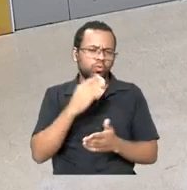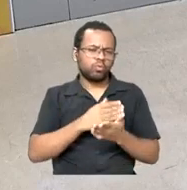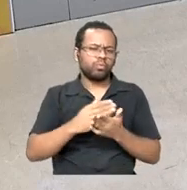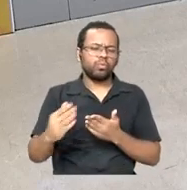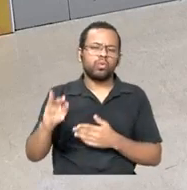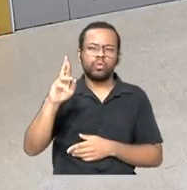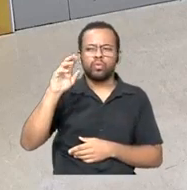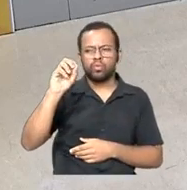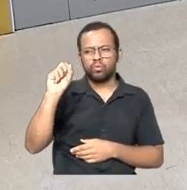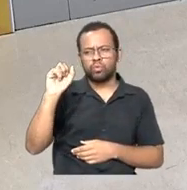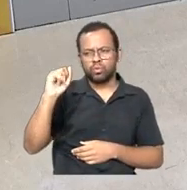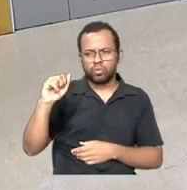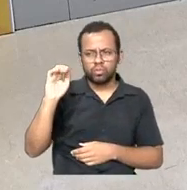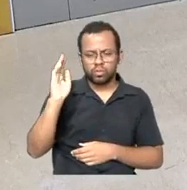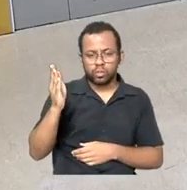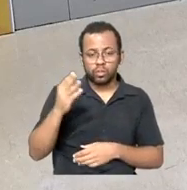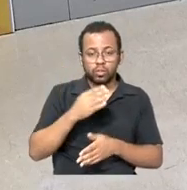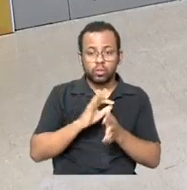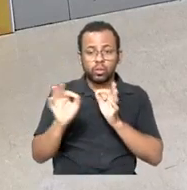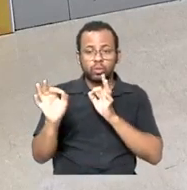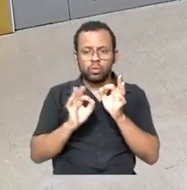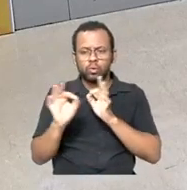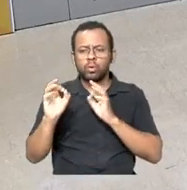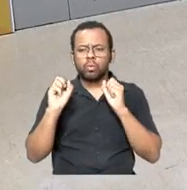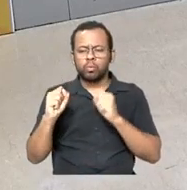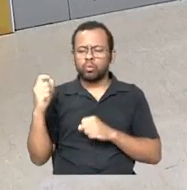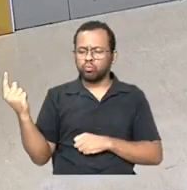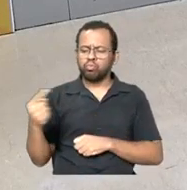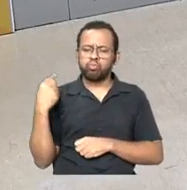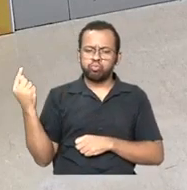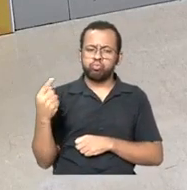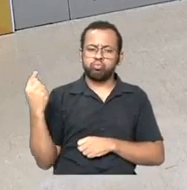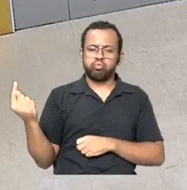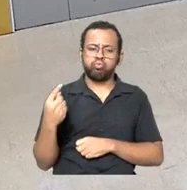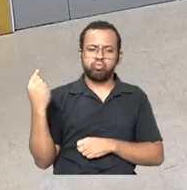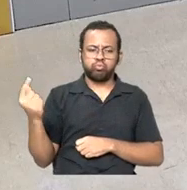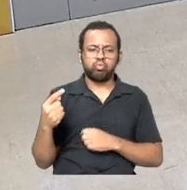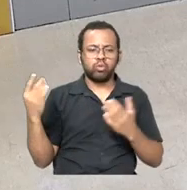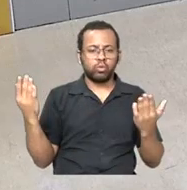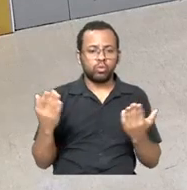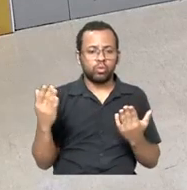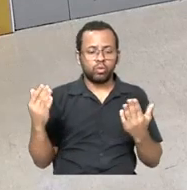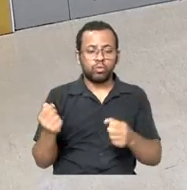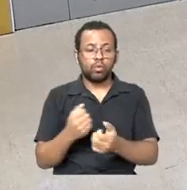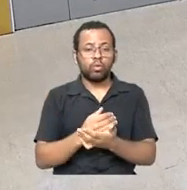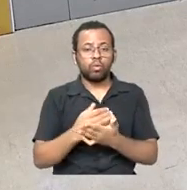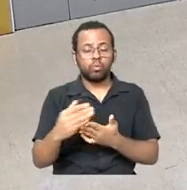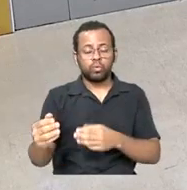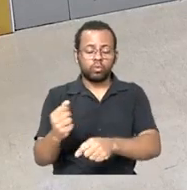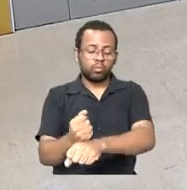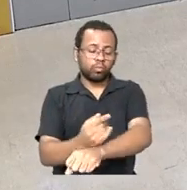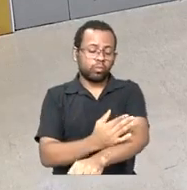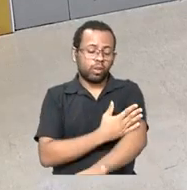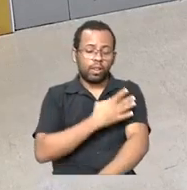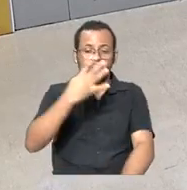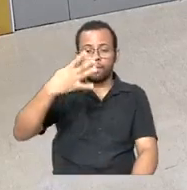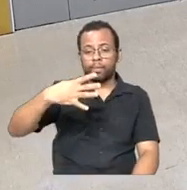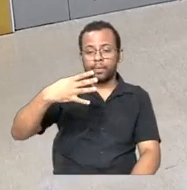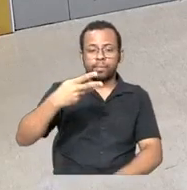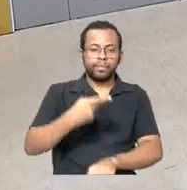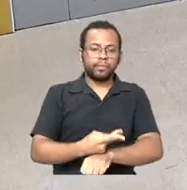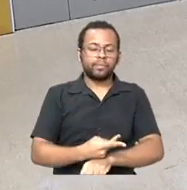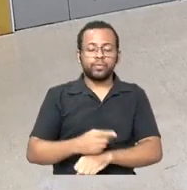Rose tá terminando de preparar sorteadora Já pode ligar Rose liga sorteadora que a gente vai começar com a emoção do quarto prêmio